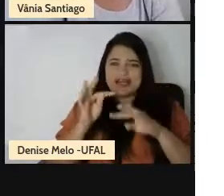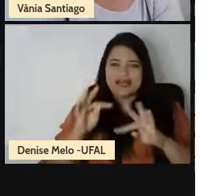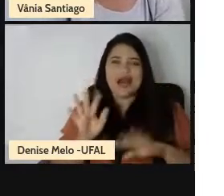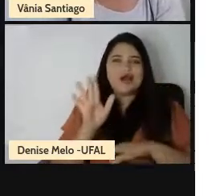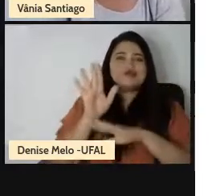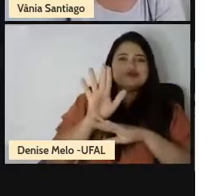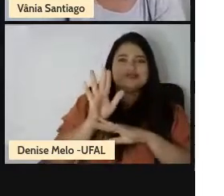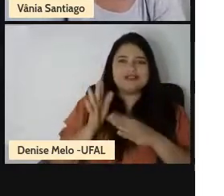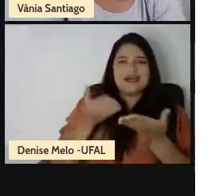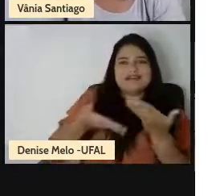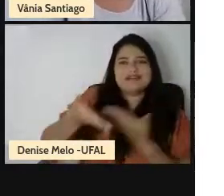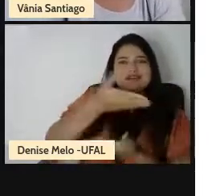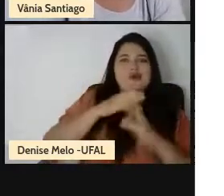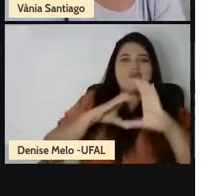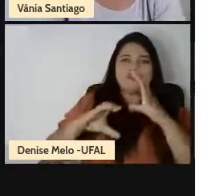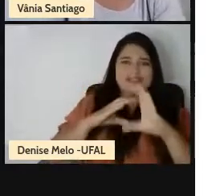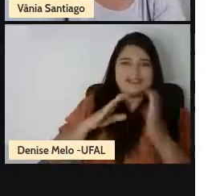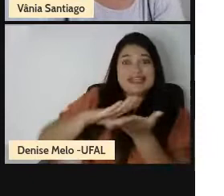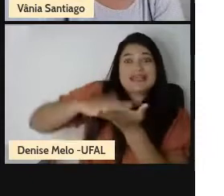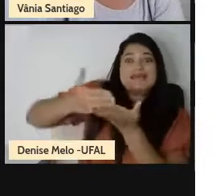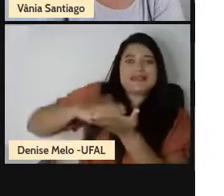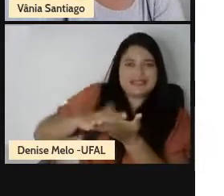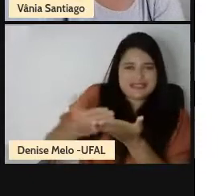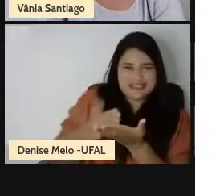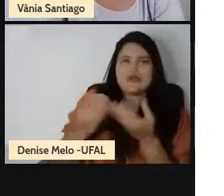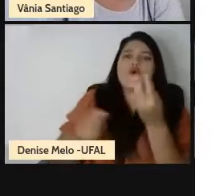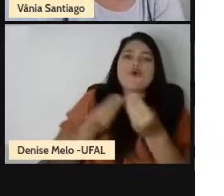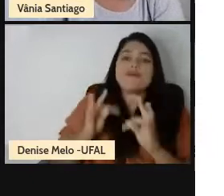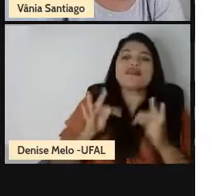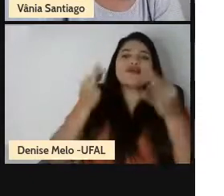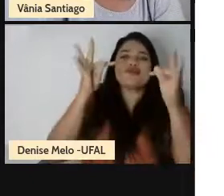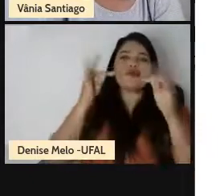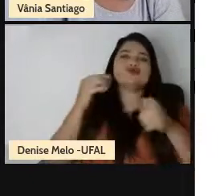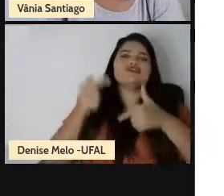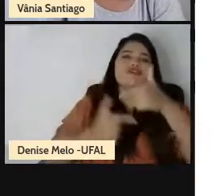das relações como é que a tecnologia pode funcionar. Pode passar?